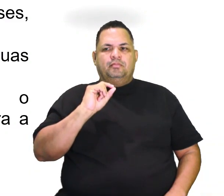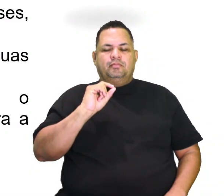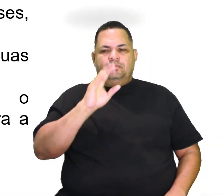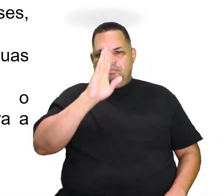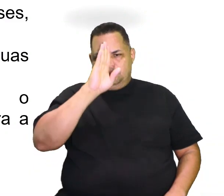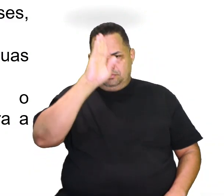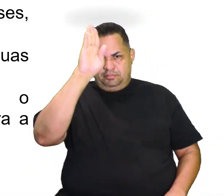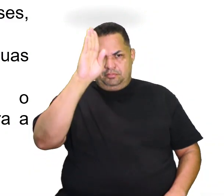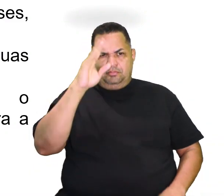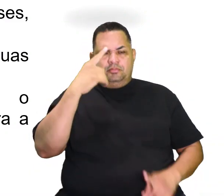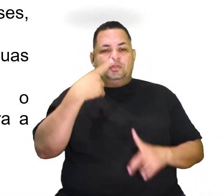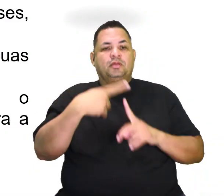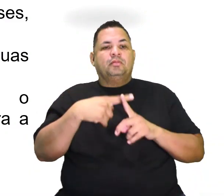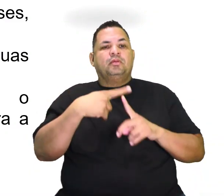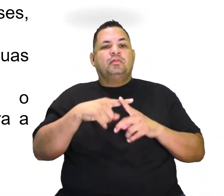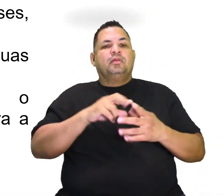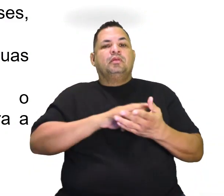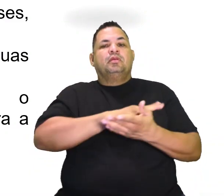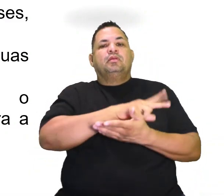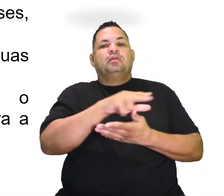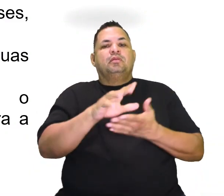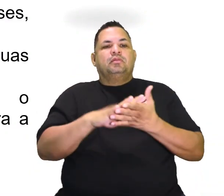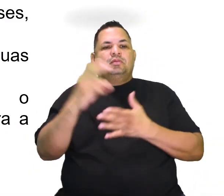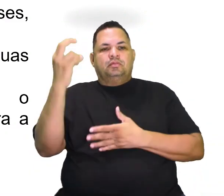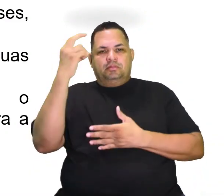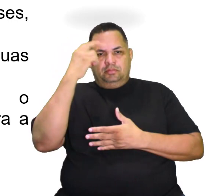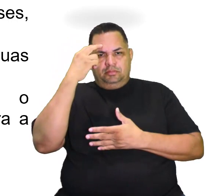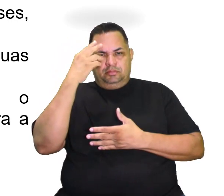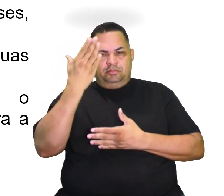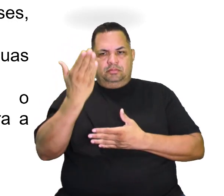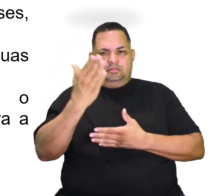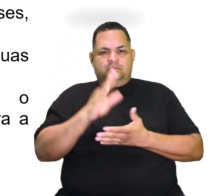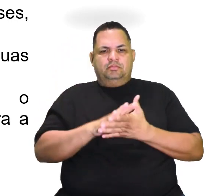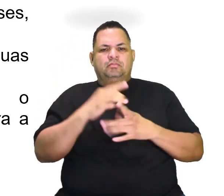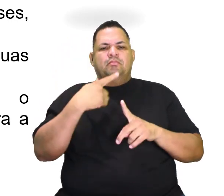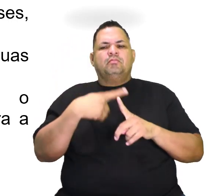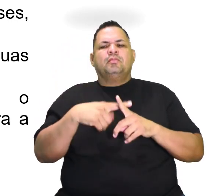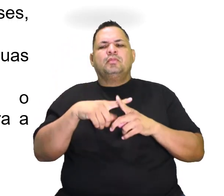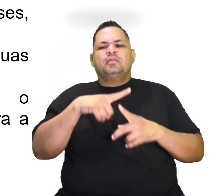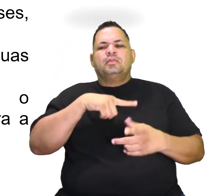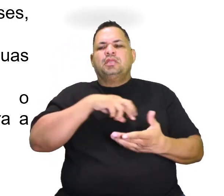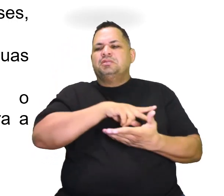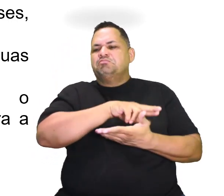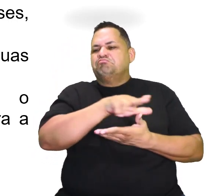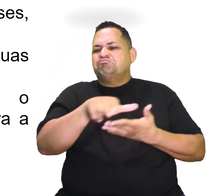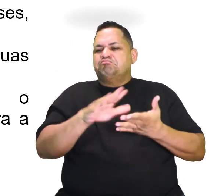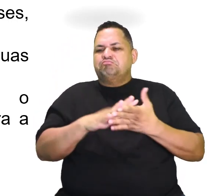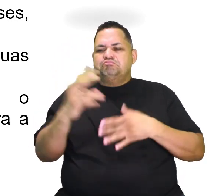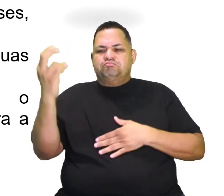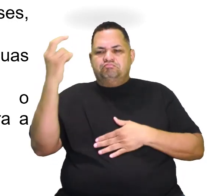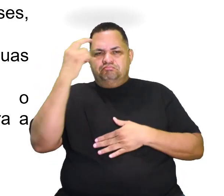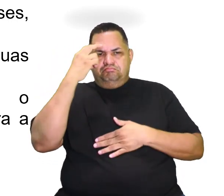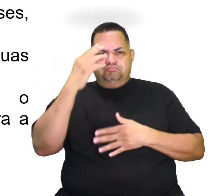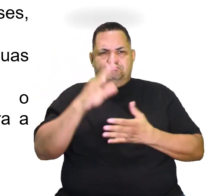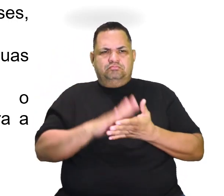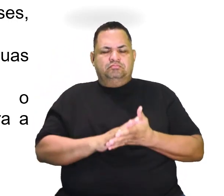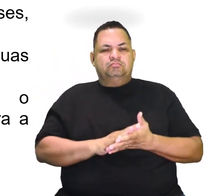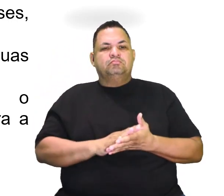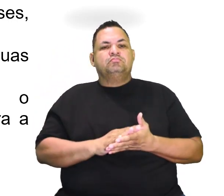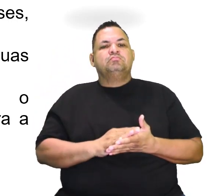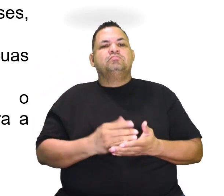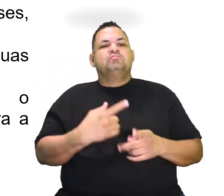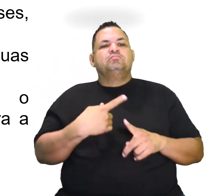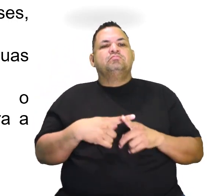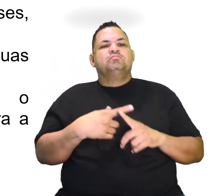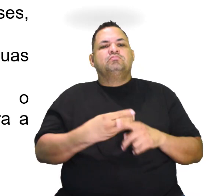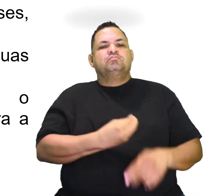as principais causas da diversidade cultural brasileira. Então, vamos entender por que existe essa diversidade.